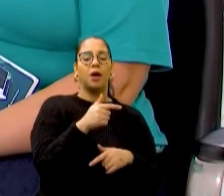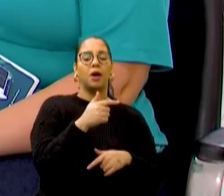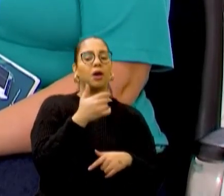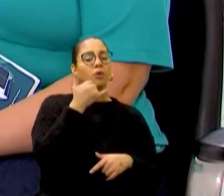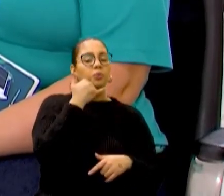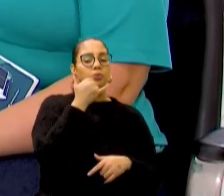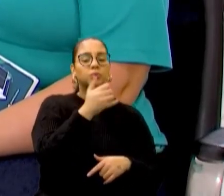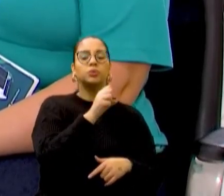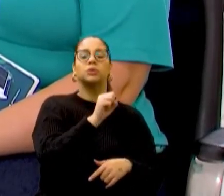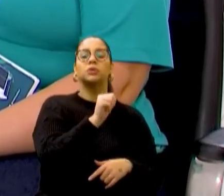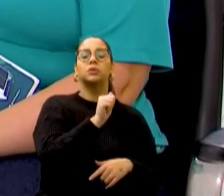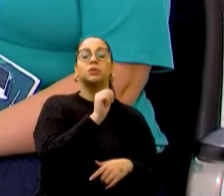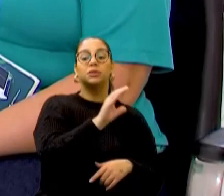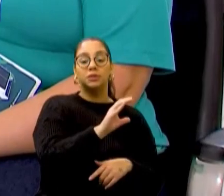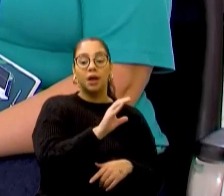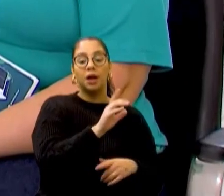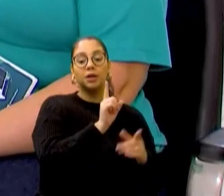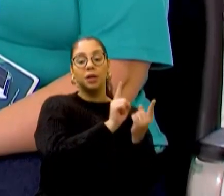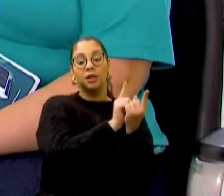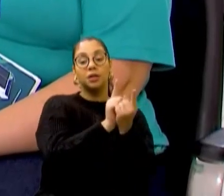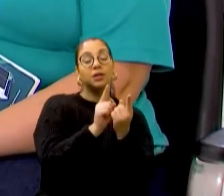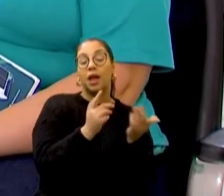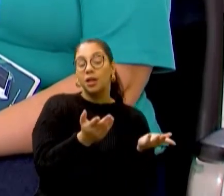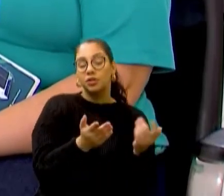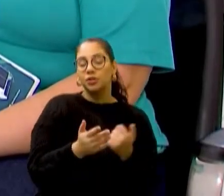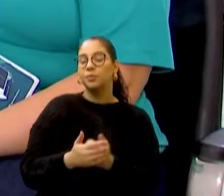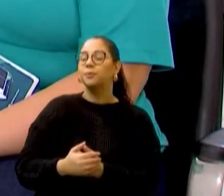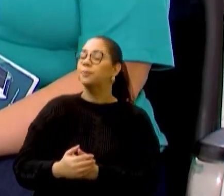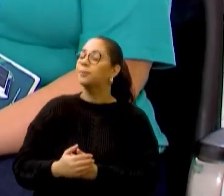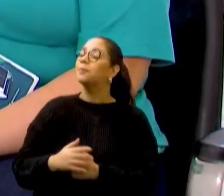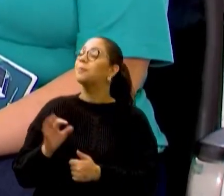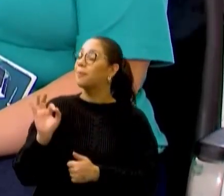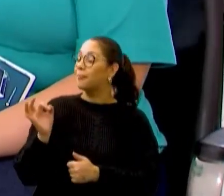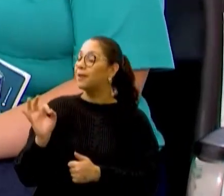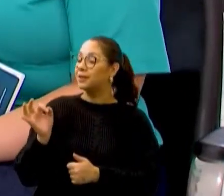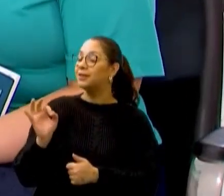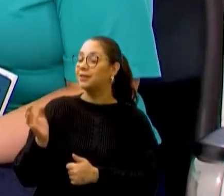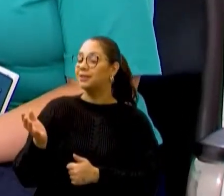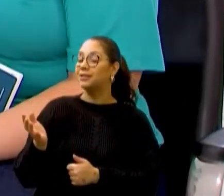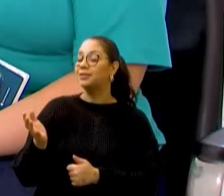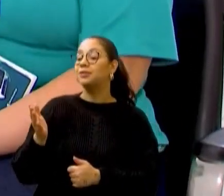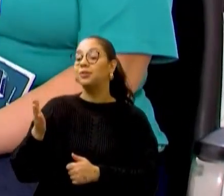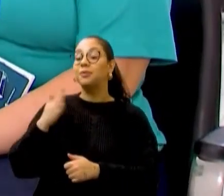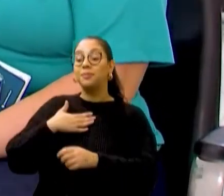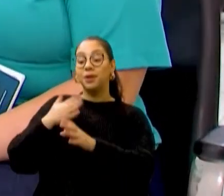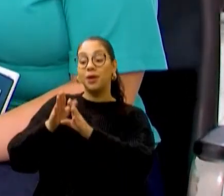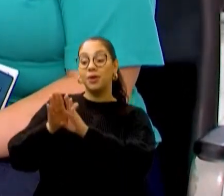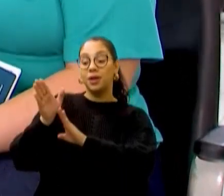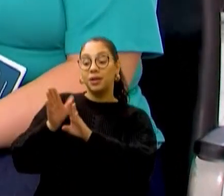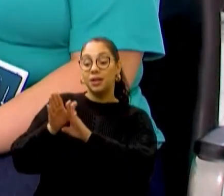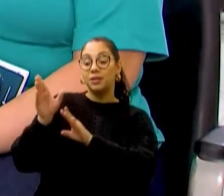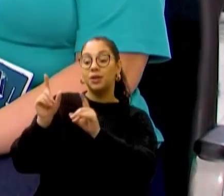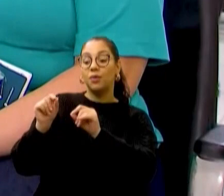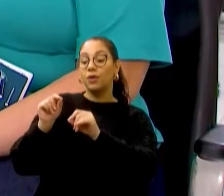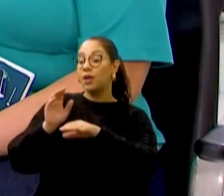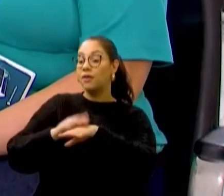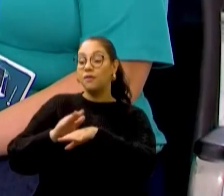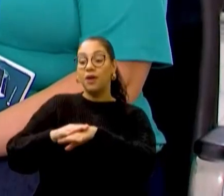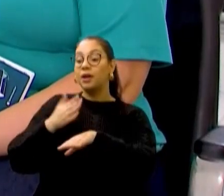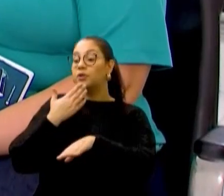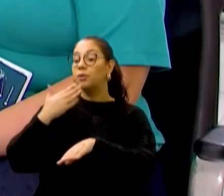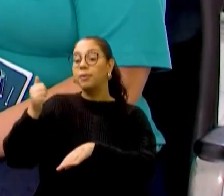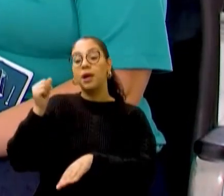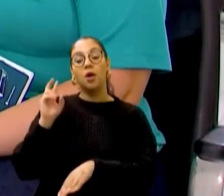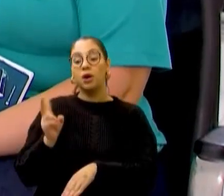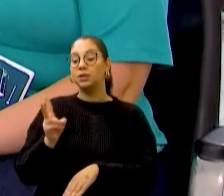trabalhar como um operador de saque como um atendente é isso a minha orientação é que